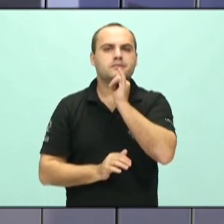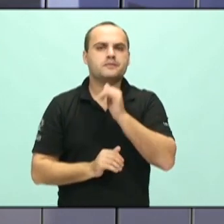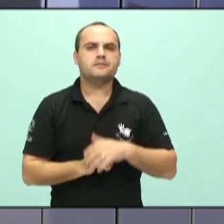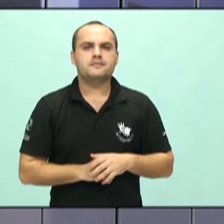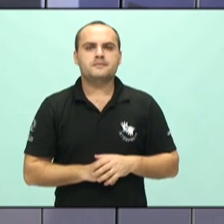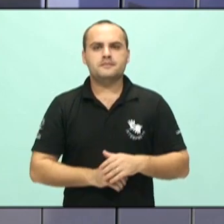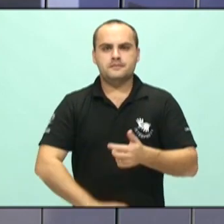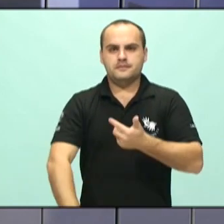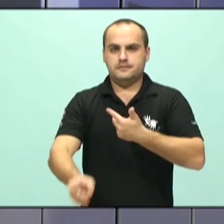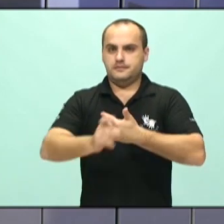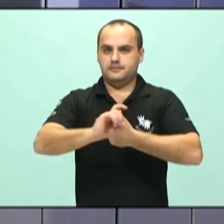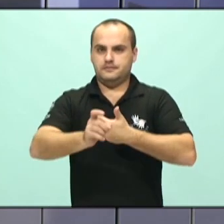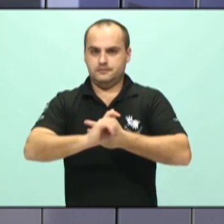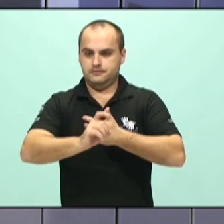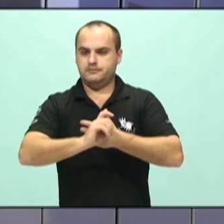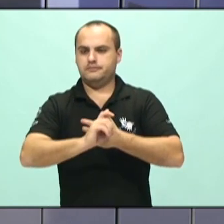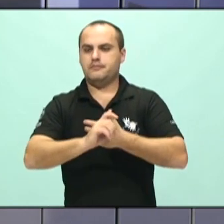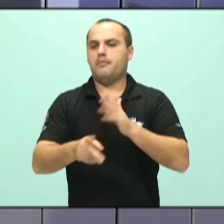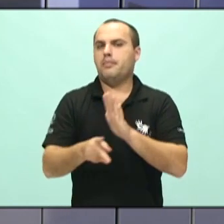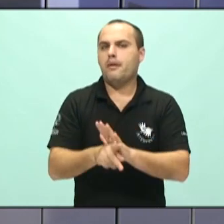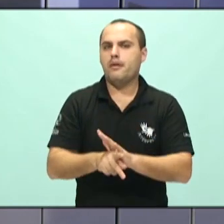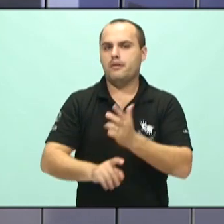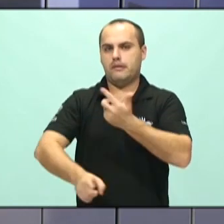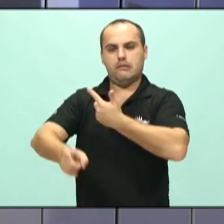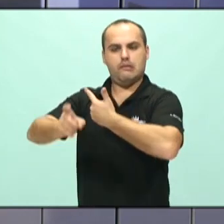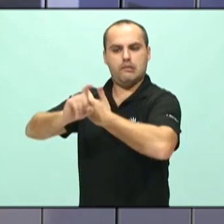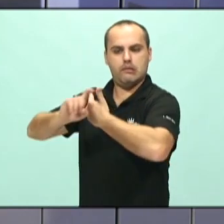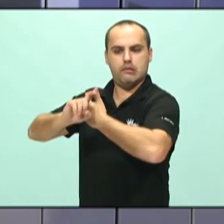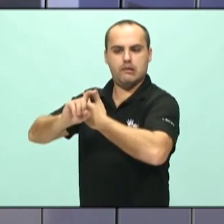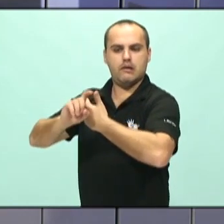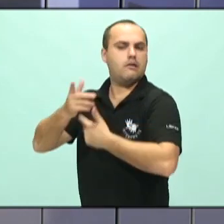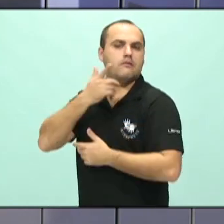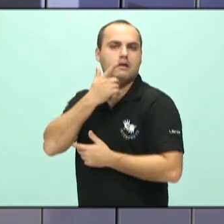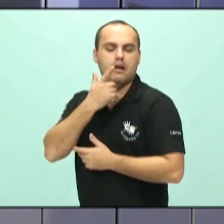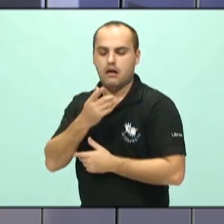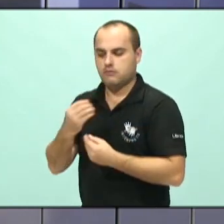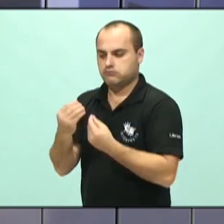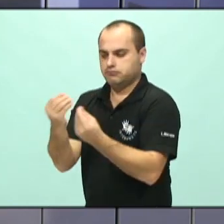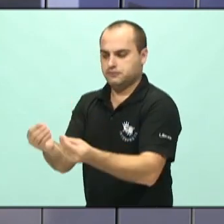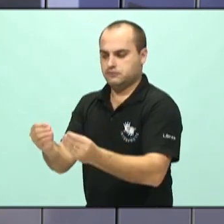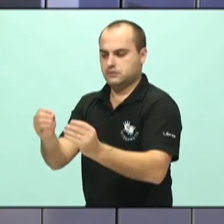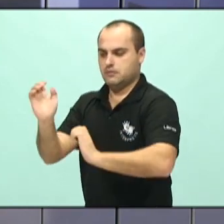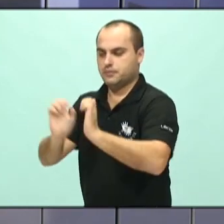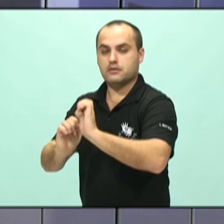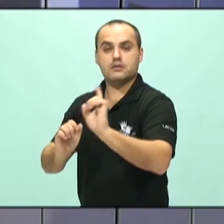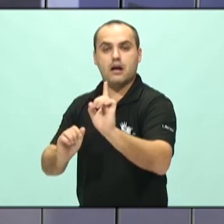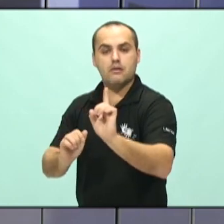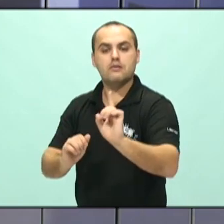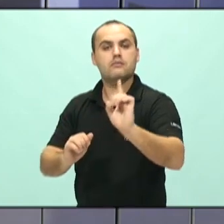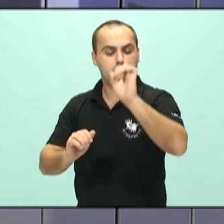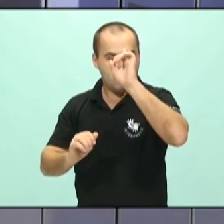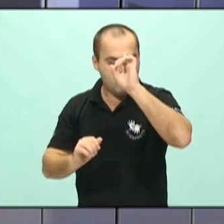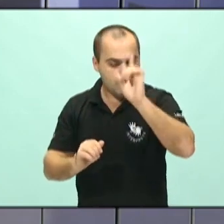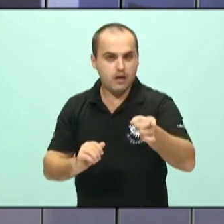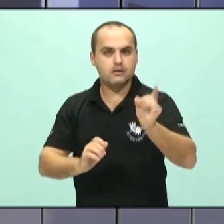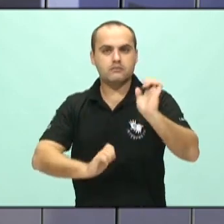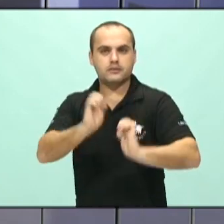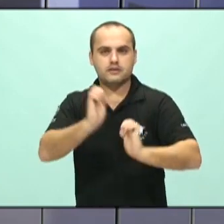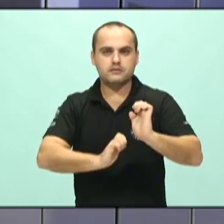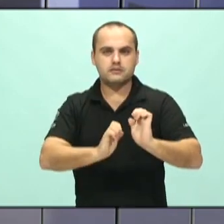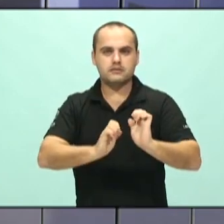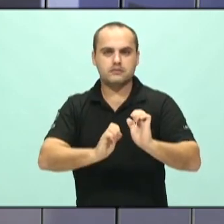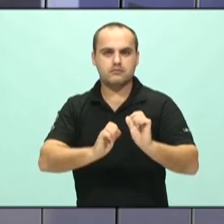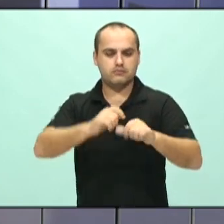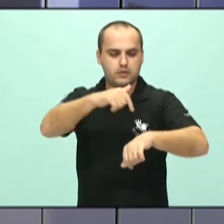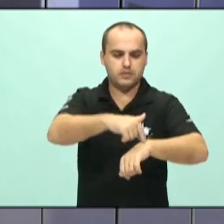poder público que estiver aí no governo ou das próprias empresas, para que seja lei. De período em período, dar